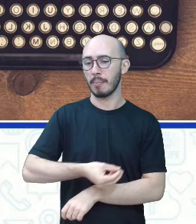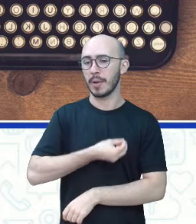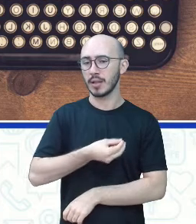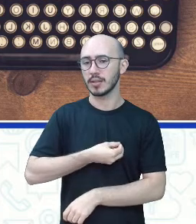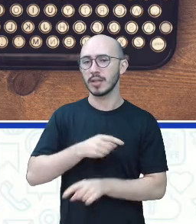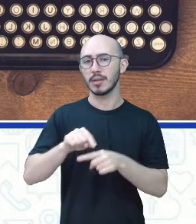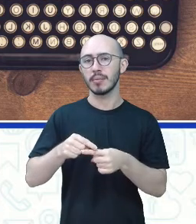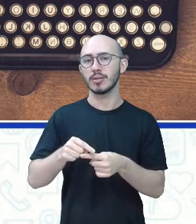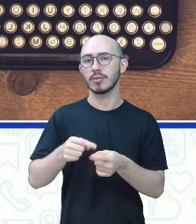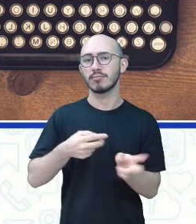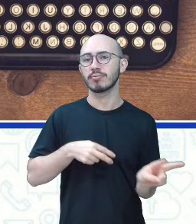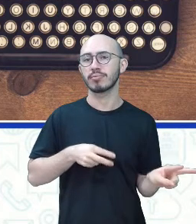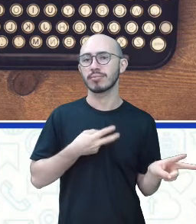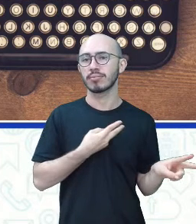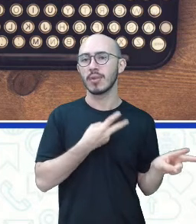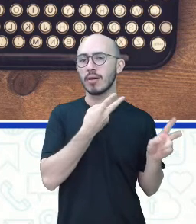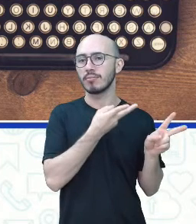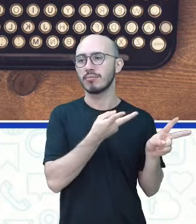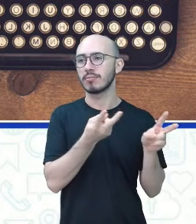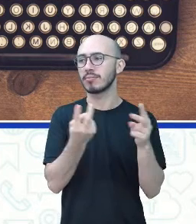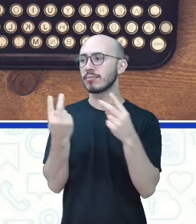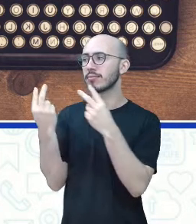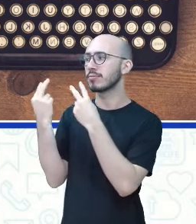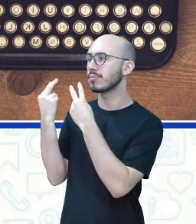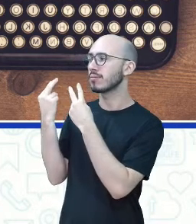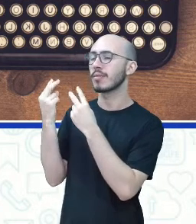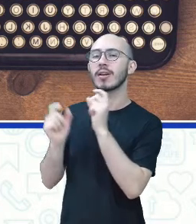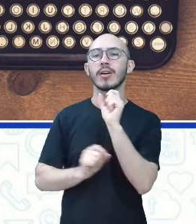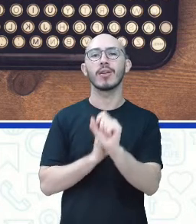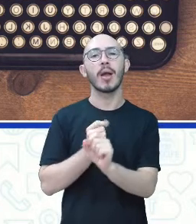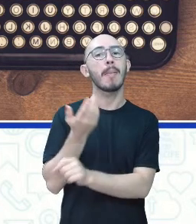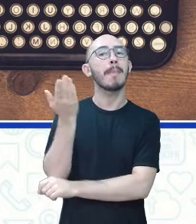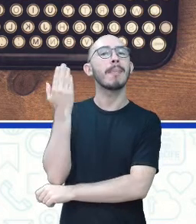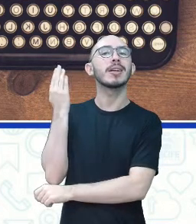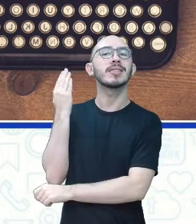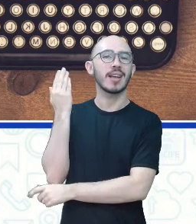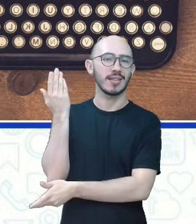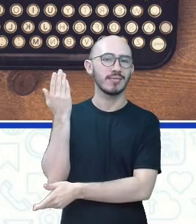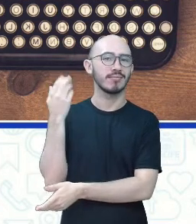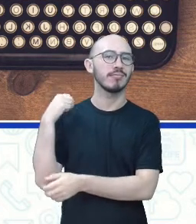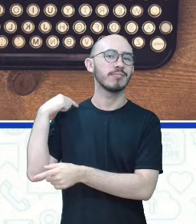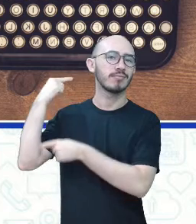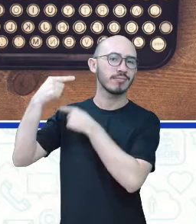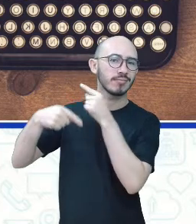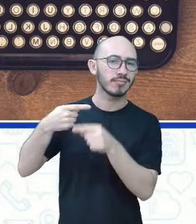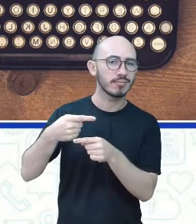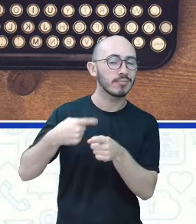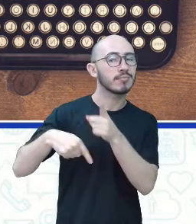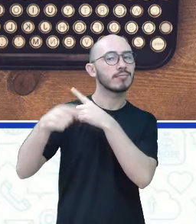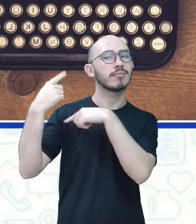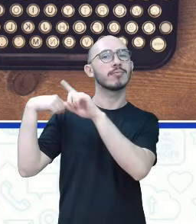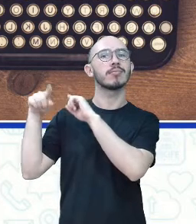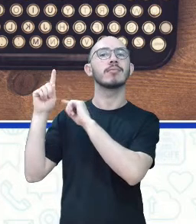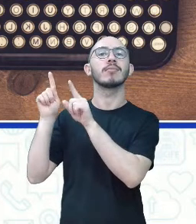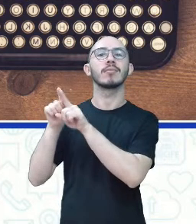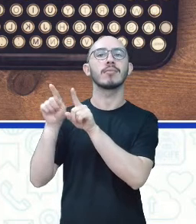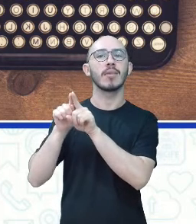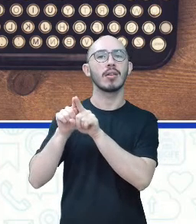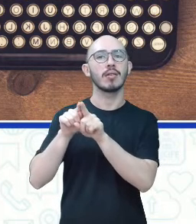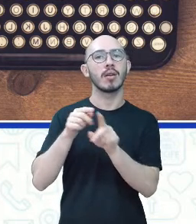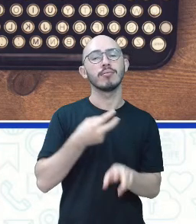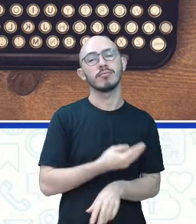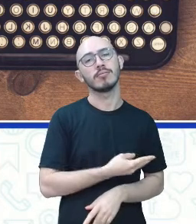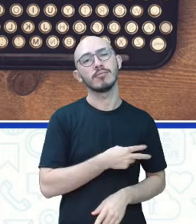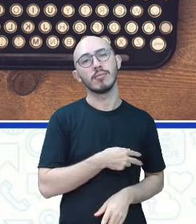trás. Não tem como a gente ter uma biografia do futuro historicamente precisa, né, gente? O futuro a gente não conhece, o passado a